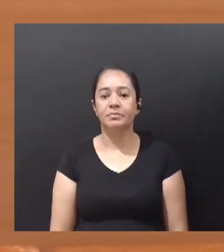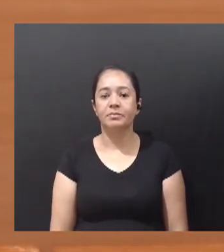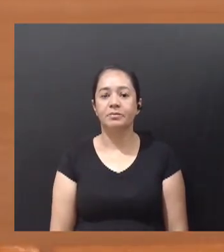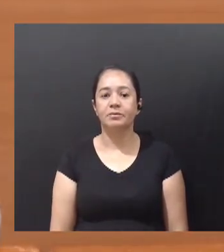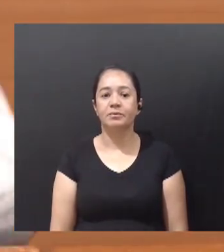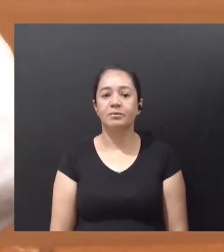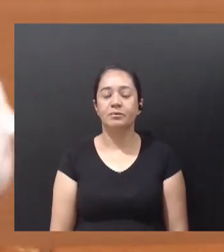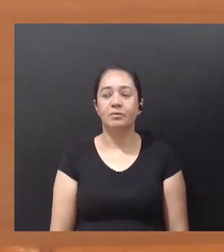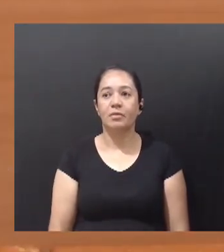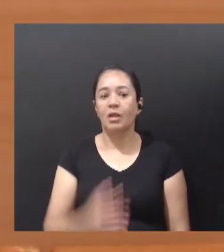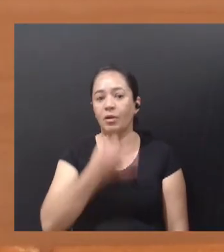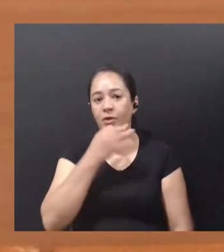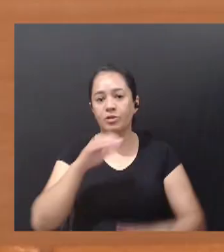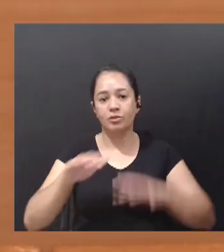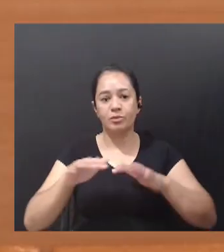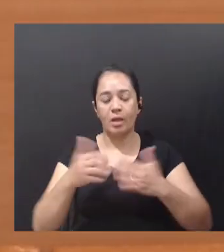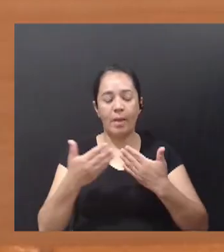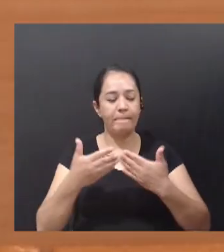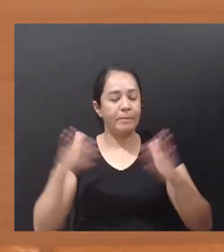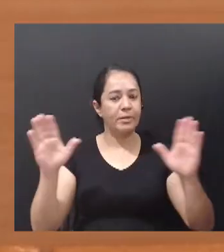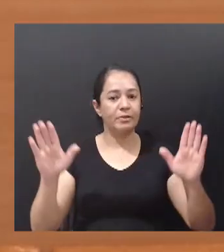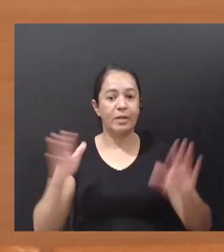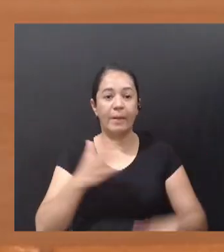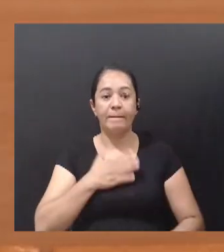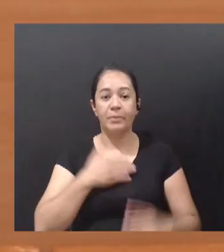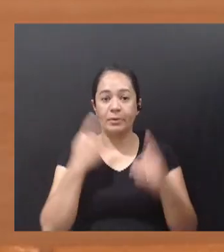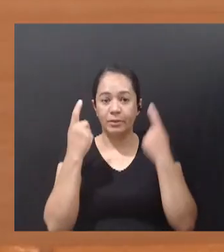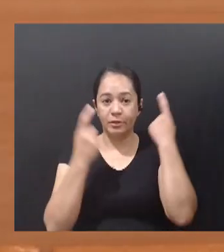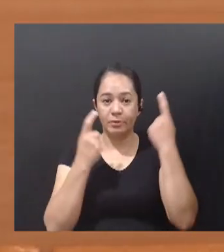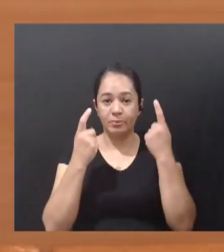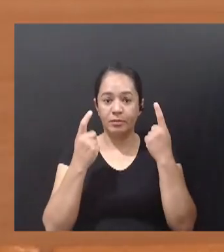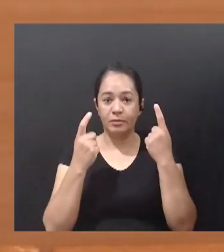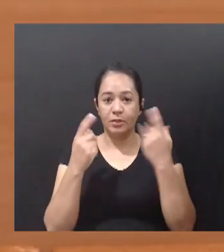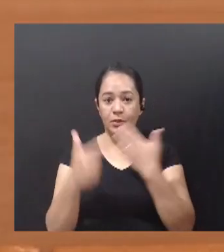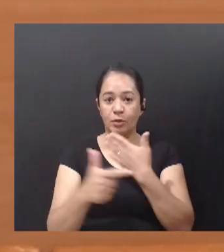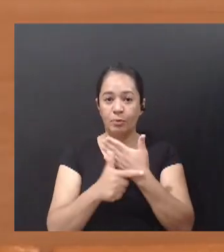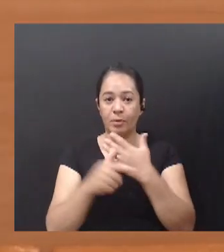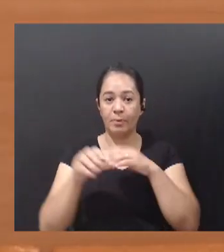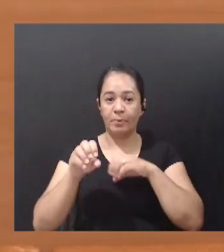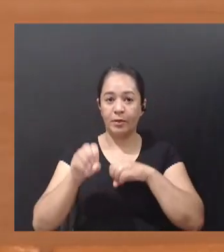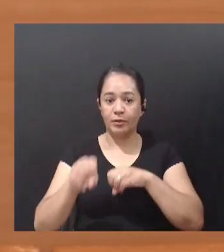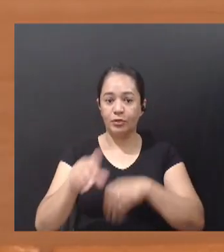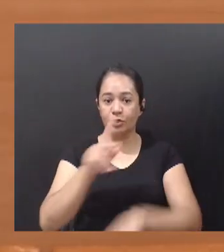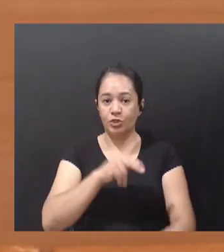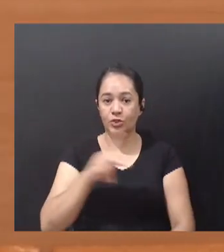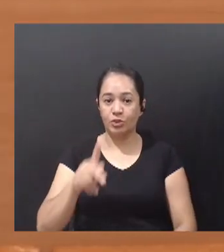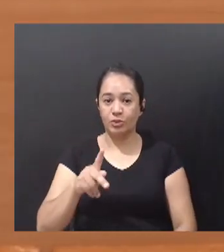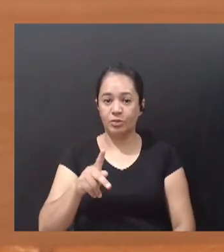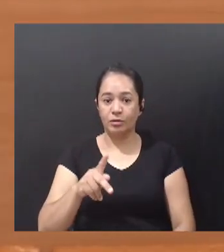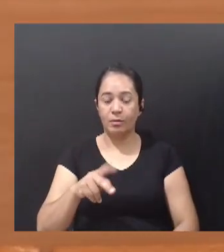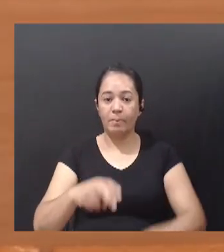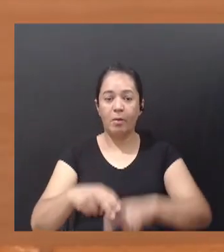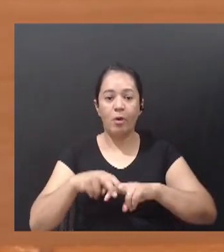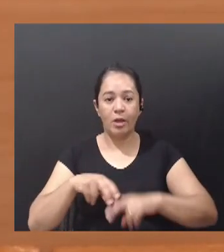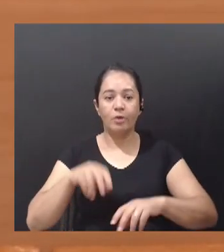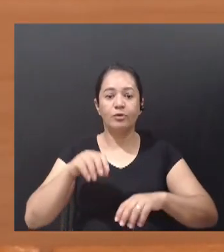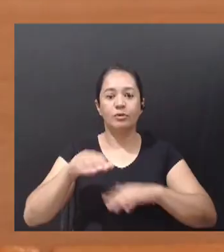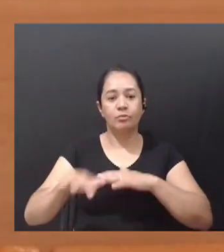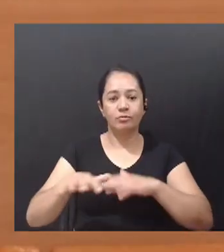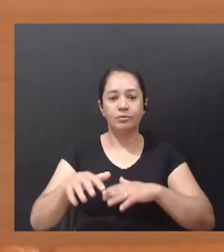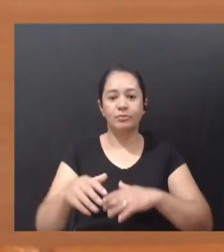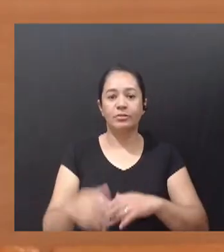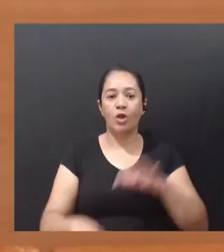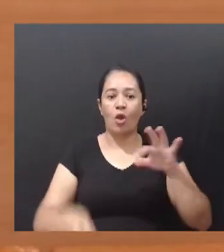abriu essa porta, né? E a minha preocupação como educadora, e eu sou educadora por conta do hip hop, comecei dando oficinas de